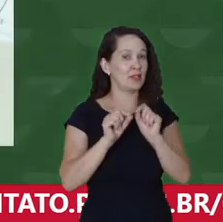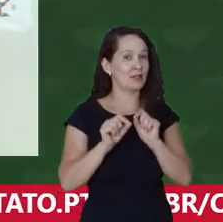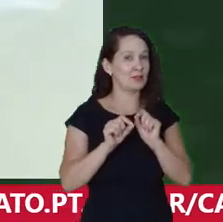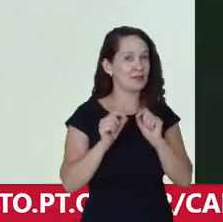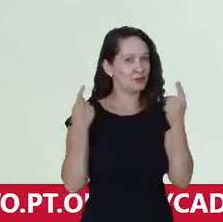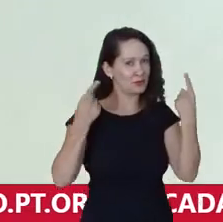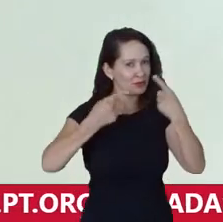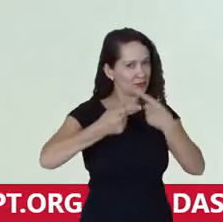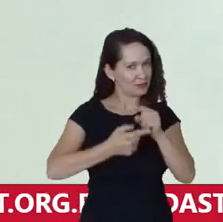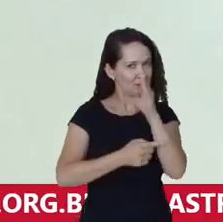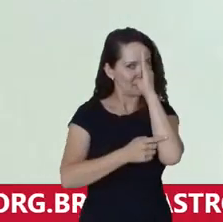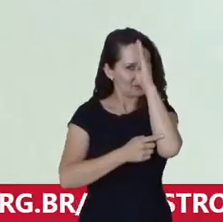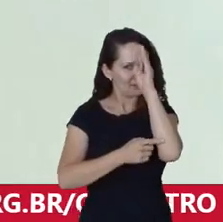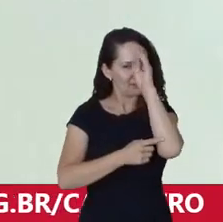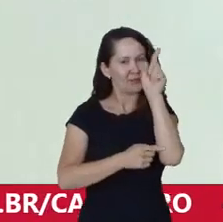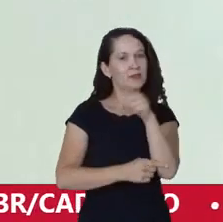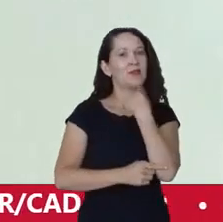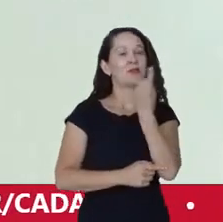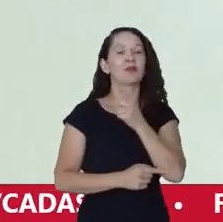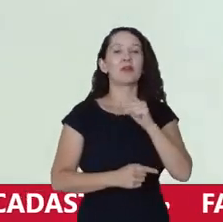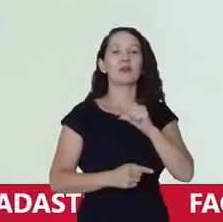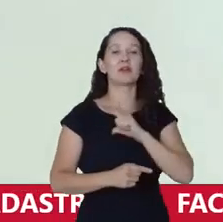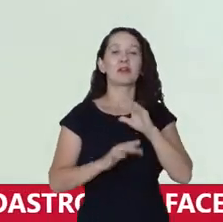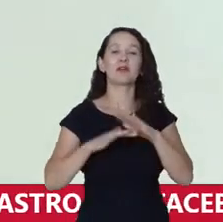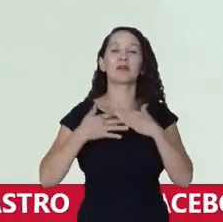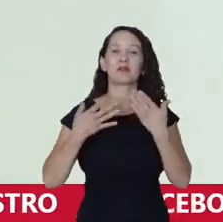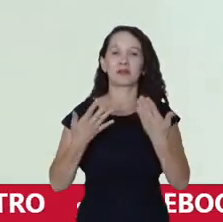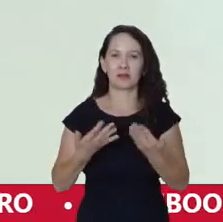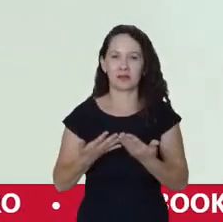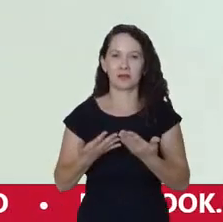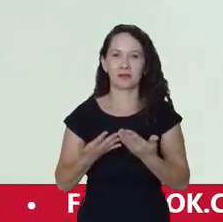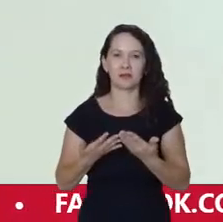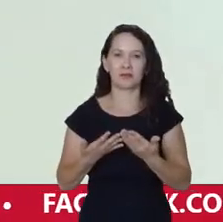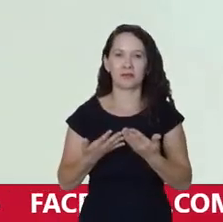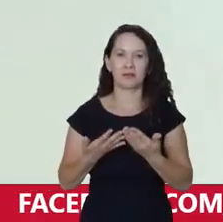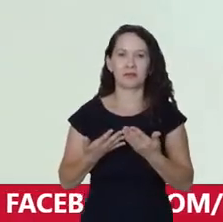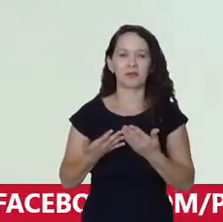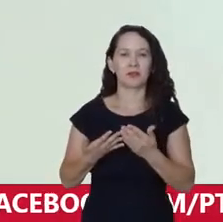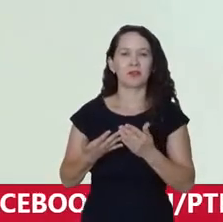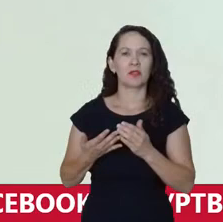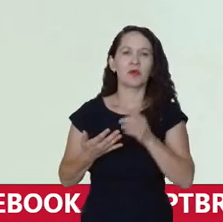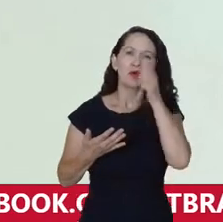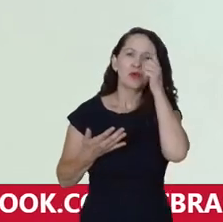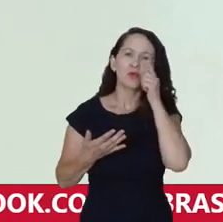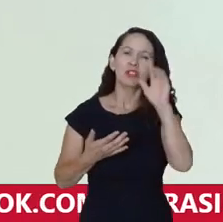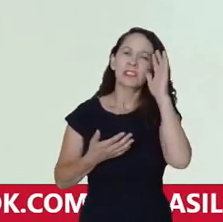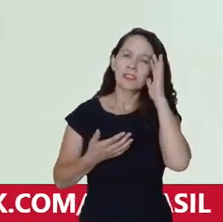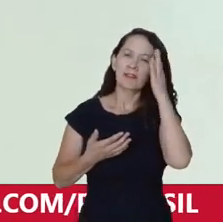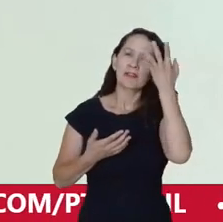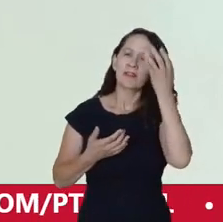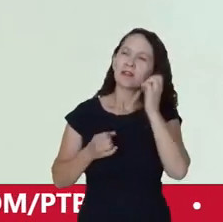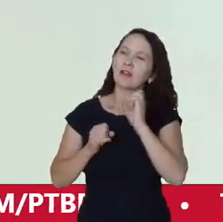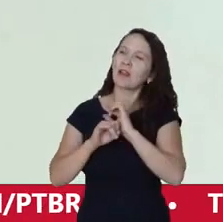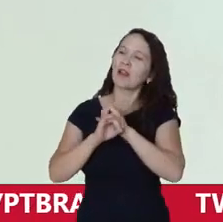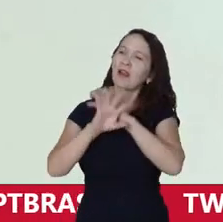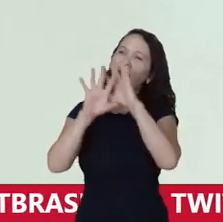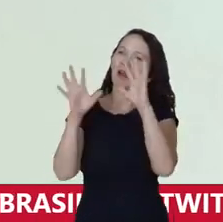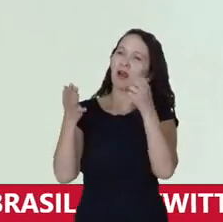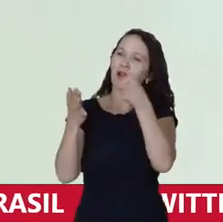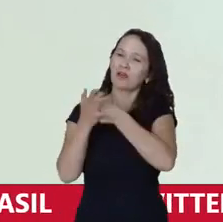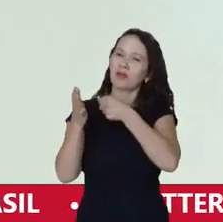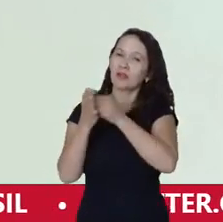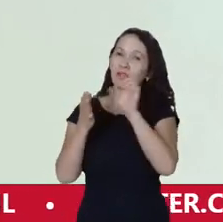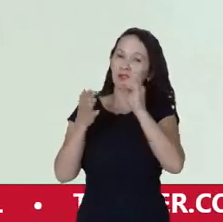grande desafio que nós temos é exatamente fazer com que entendam que não pode ser uma luta só